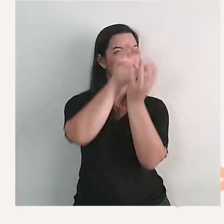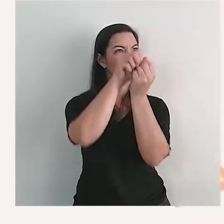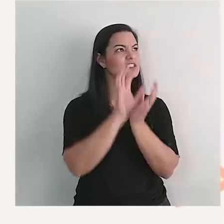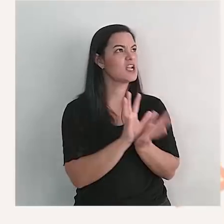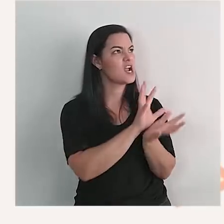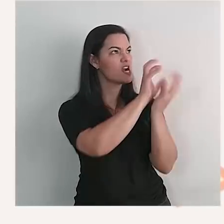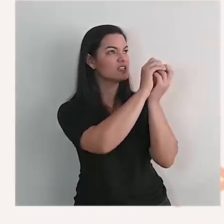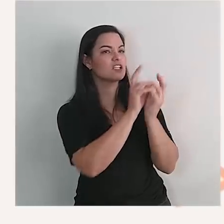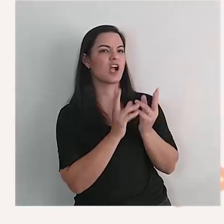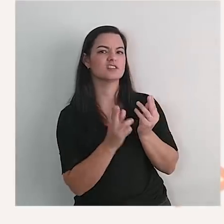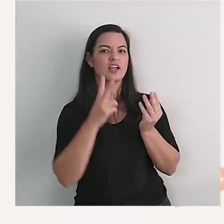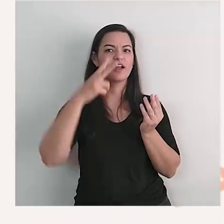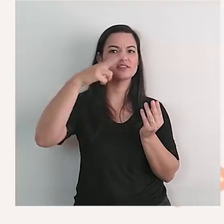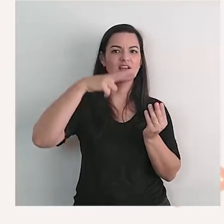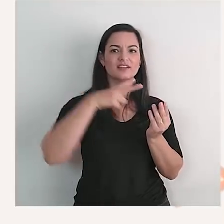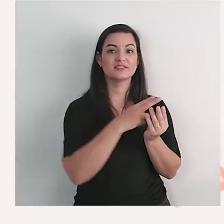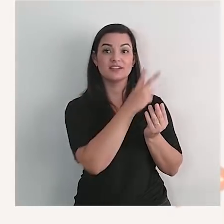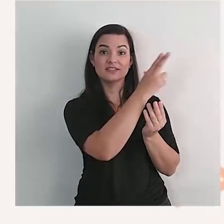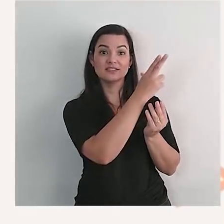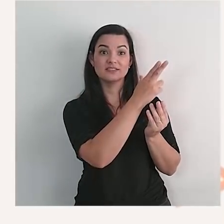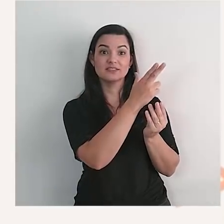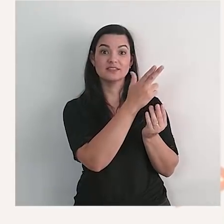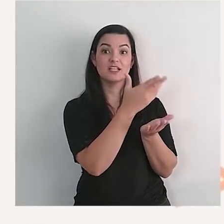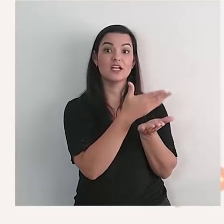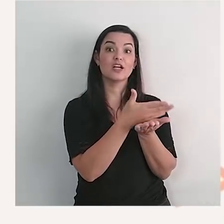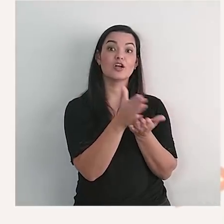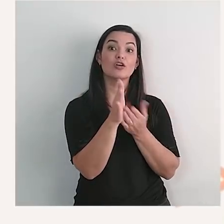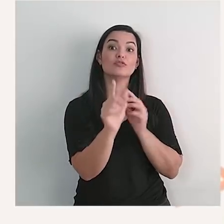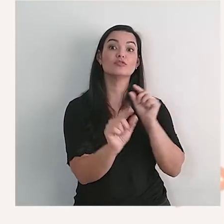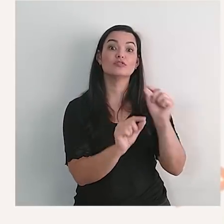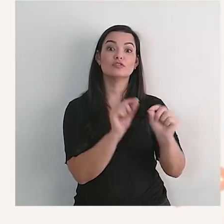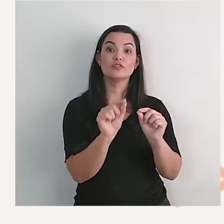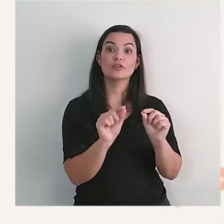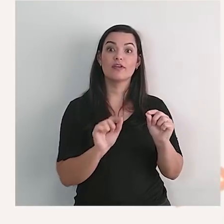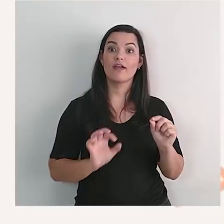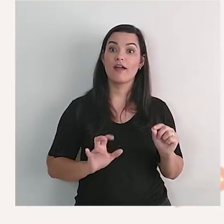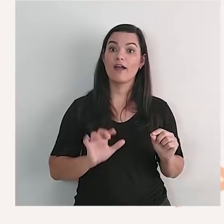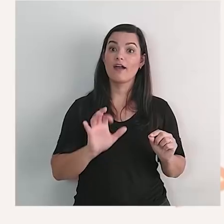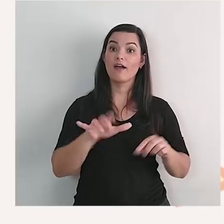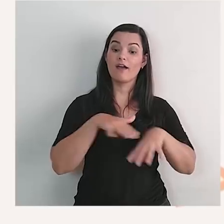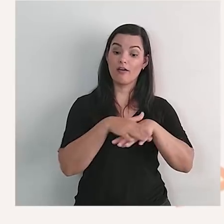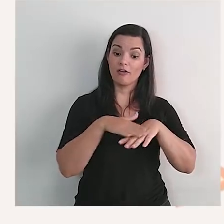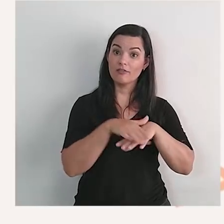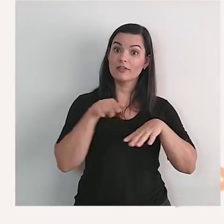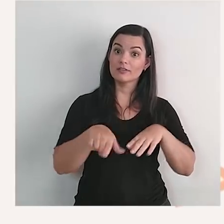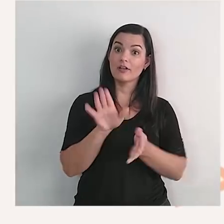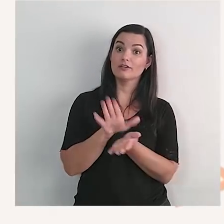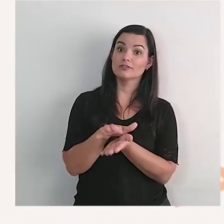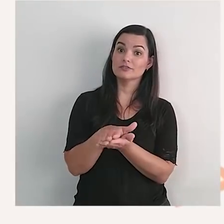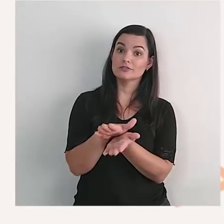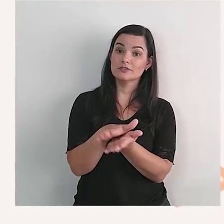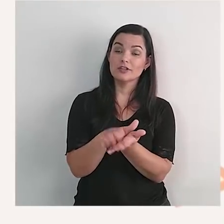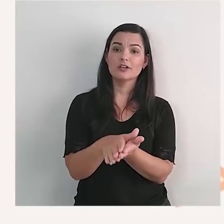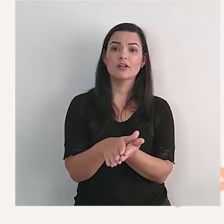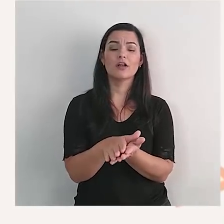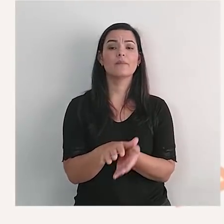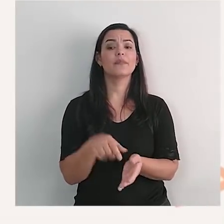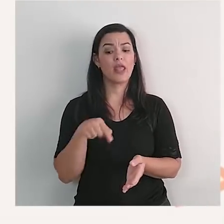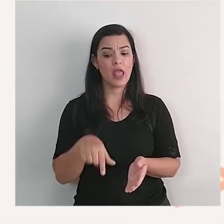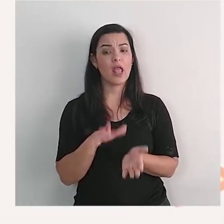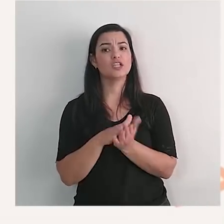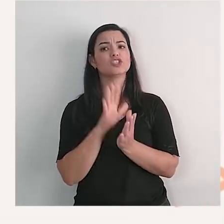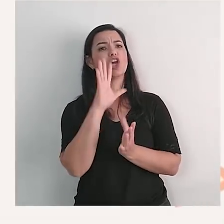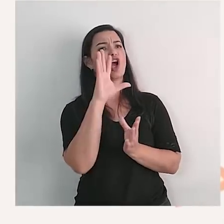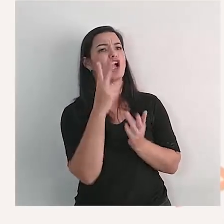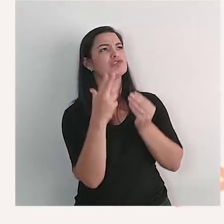pedacinho. E aí ela começou a conversar com o jacaré. O jacaré foi cortando,